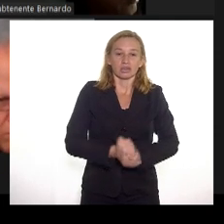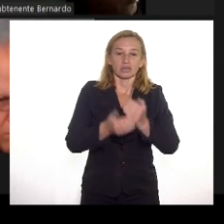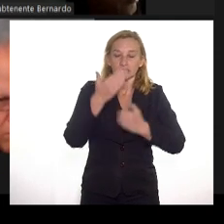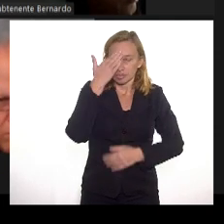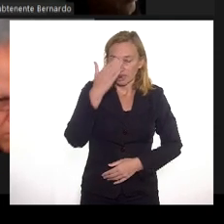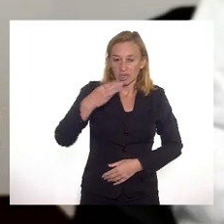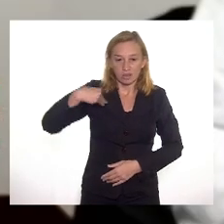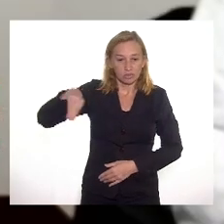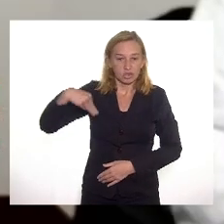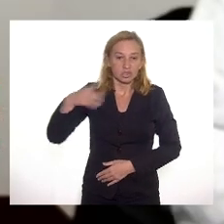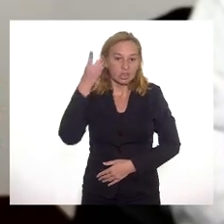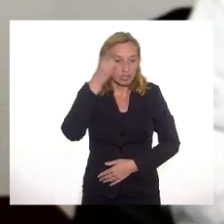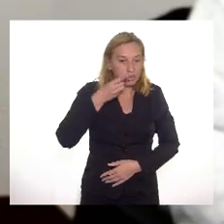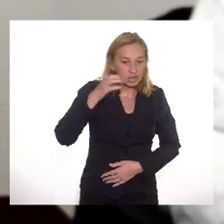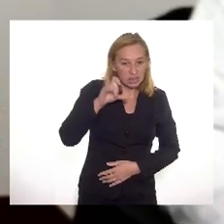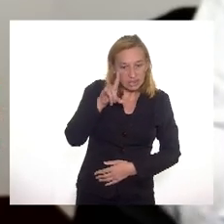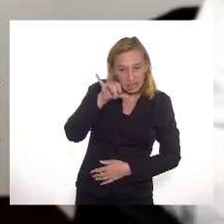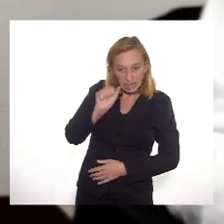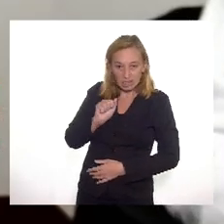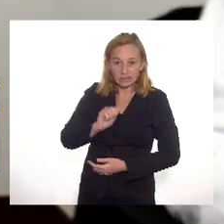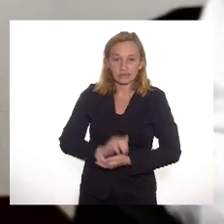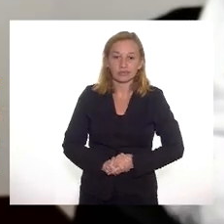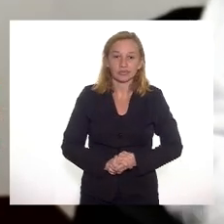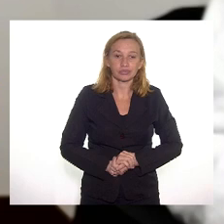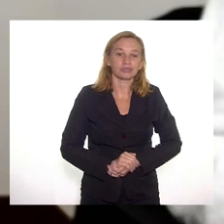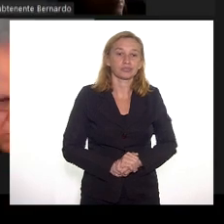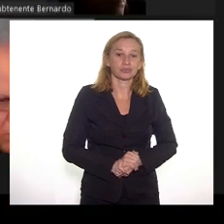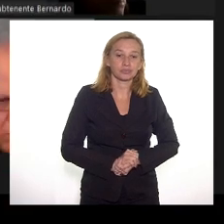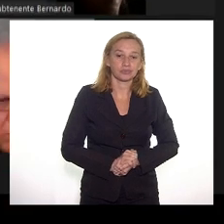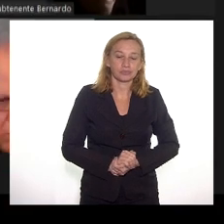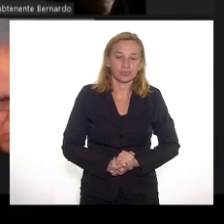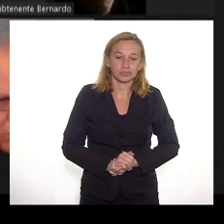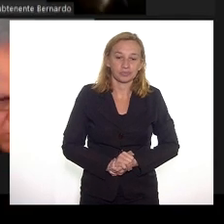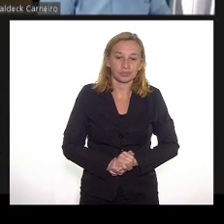Obrigado, Mink. Deputada Célia Jordão.